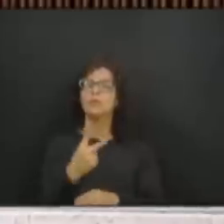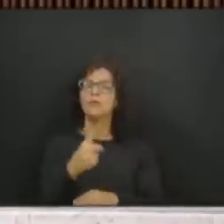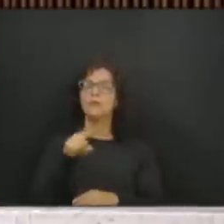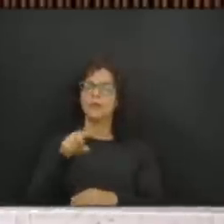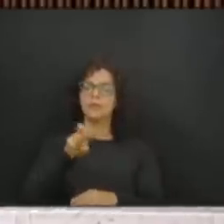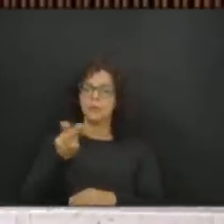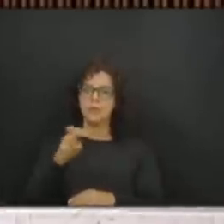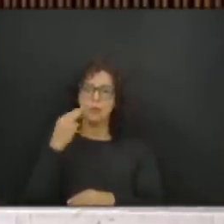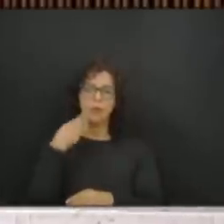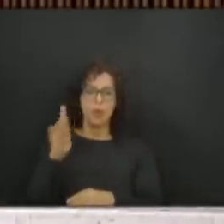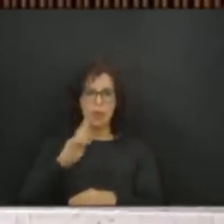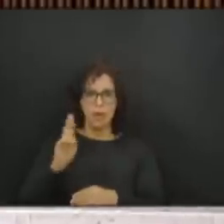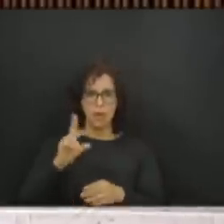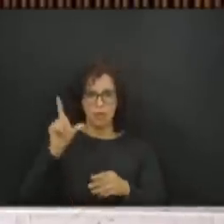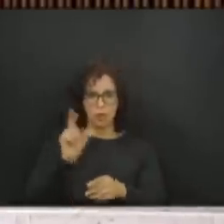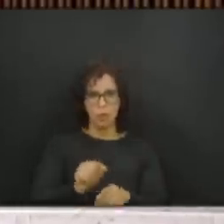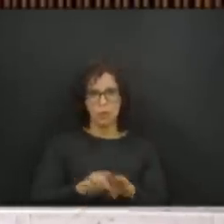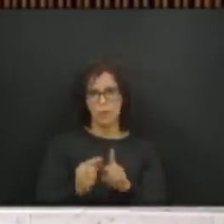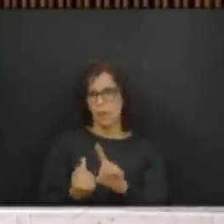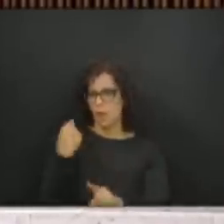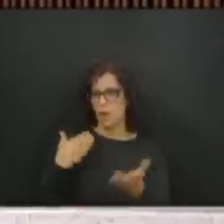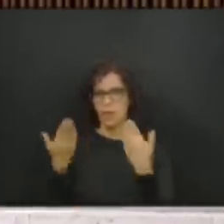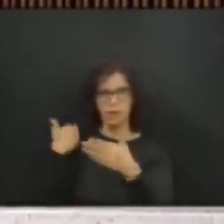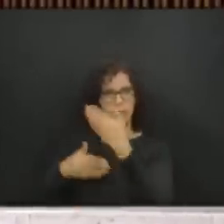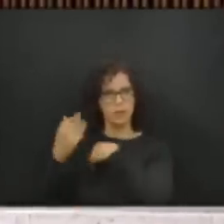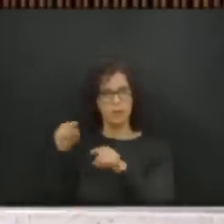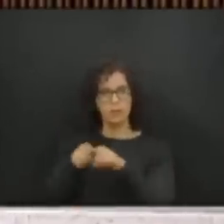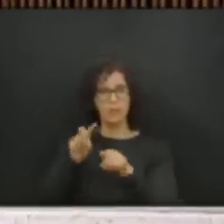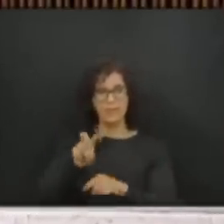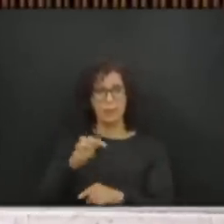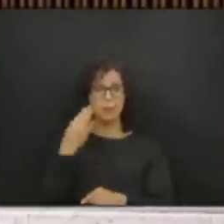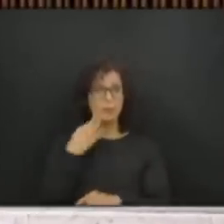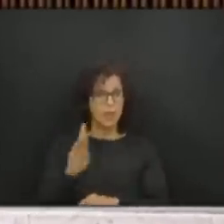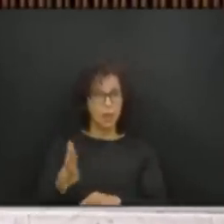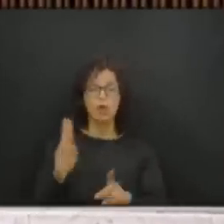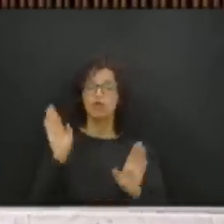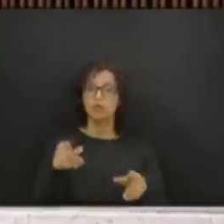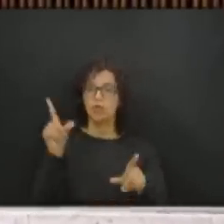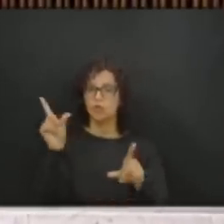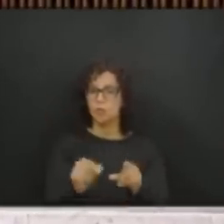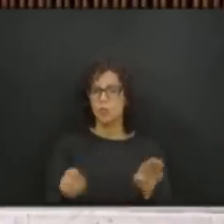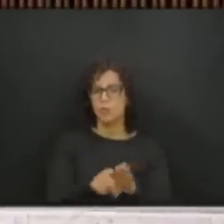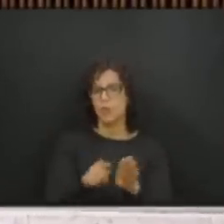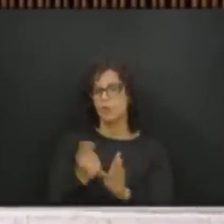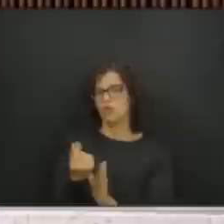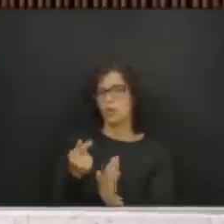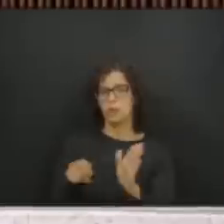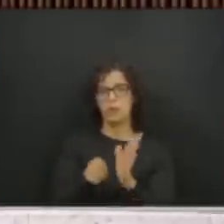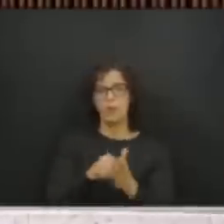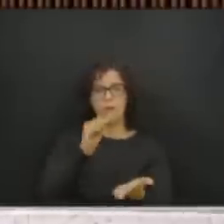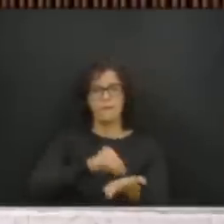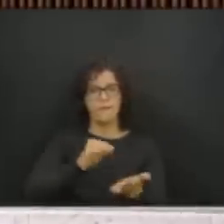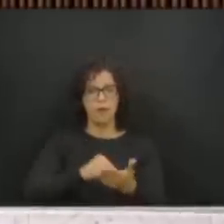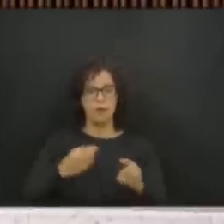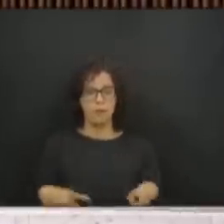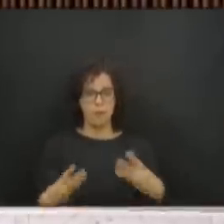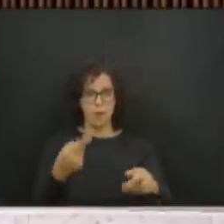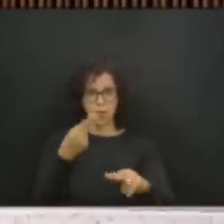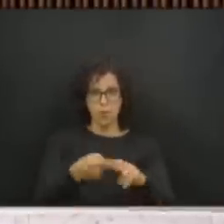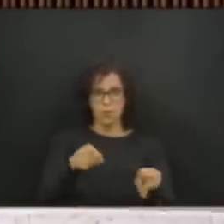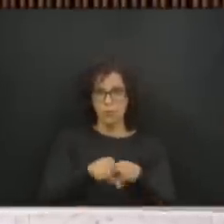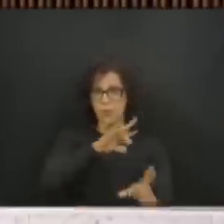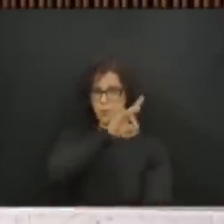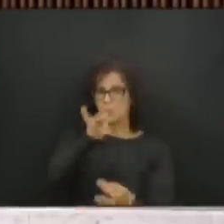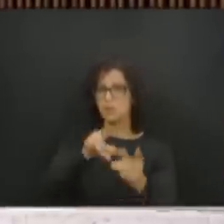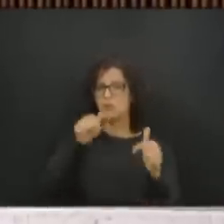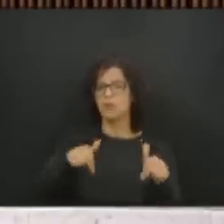bilhões de reais nos na frente dos anos anteriores que já sou mais de 5 bilhões as sobras recursos não aplicados pelo Ministério